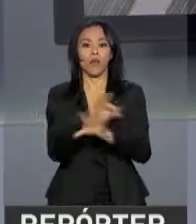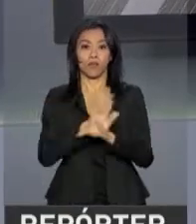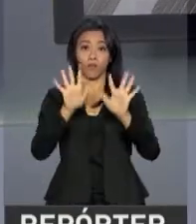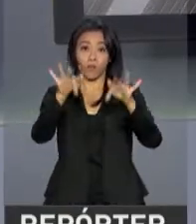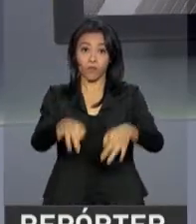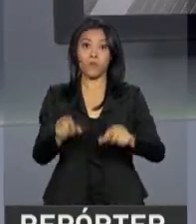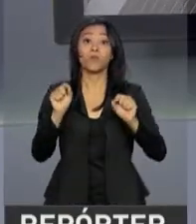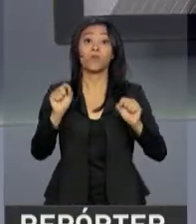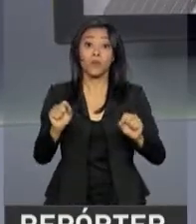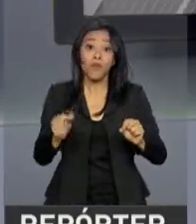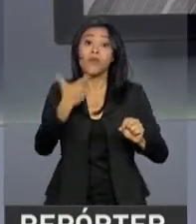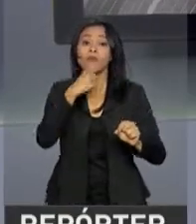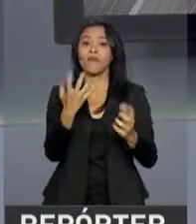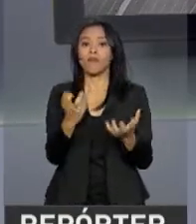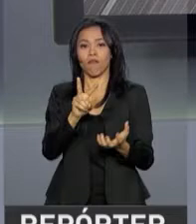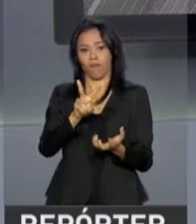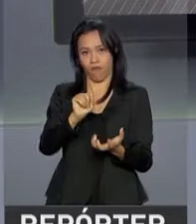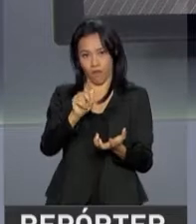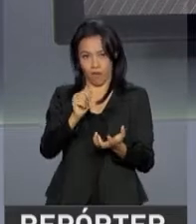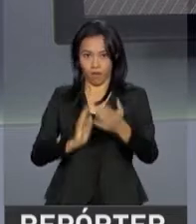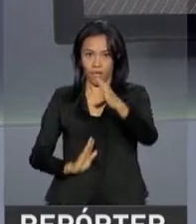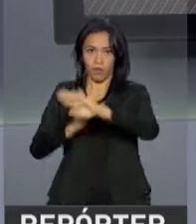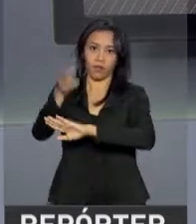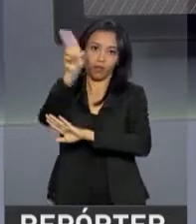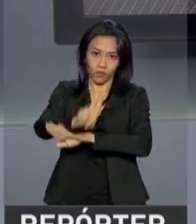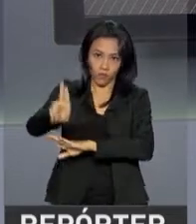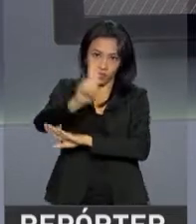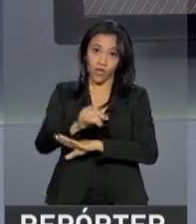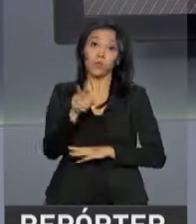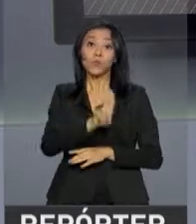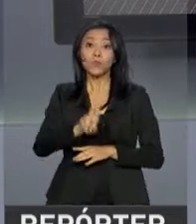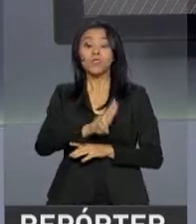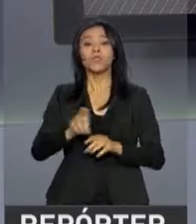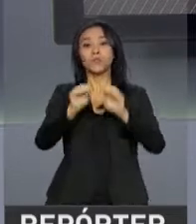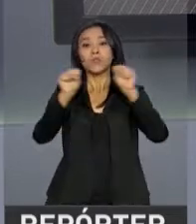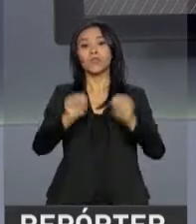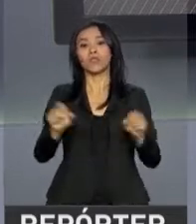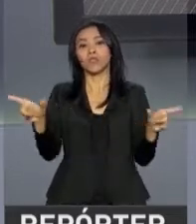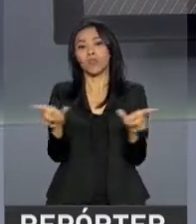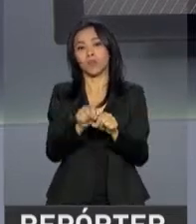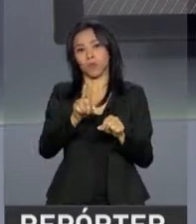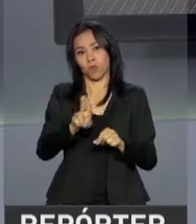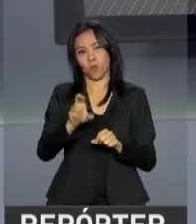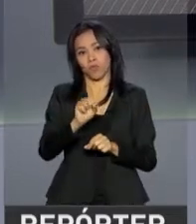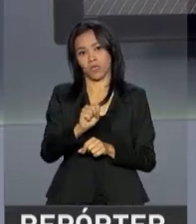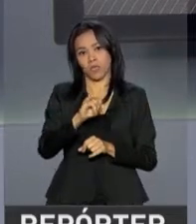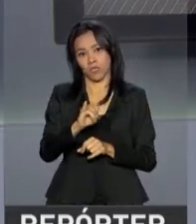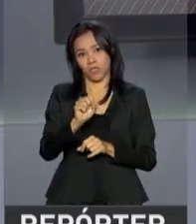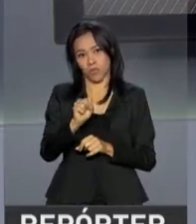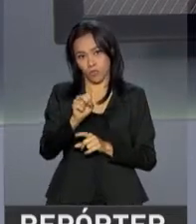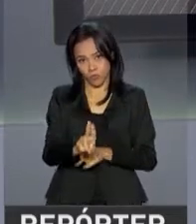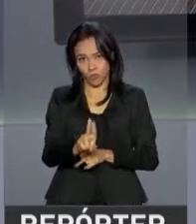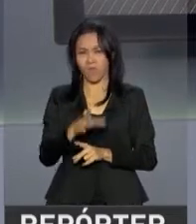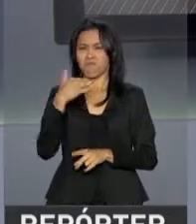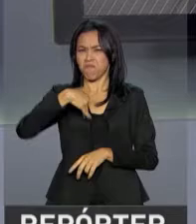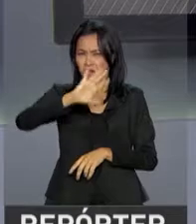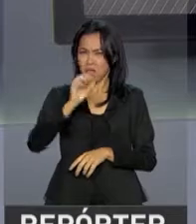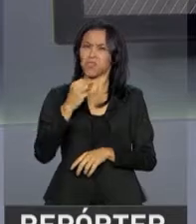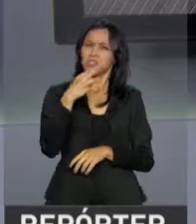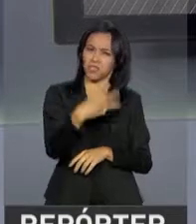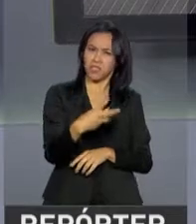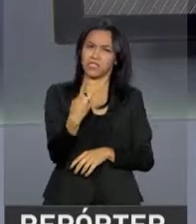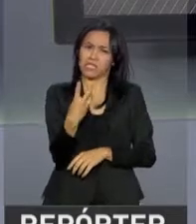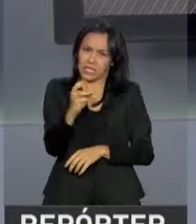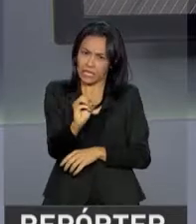que disputam uma vaga no ensino superior pelo sistema de seleção unificada sisu até agora mais de 330 mil